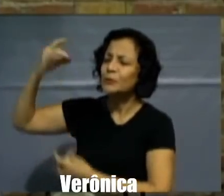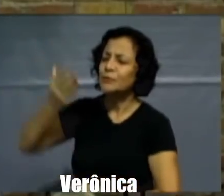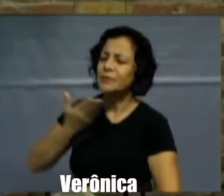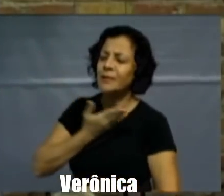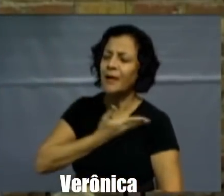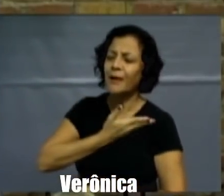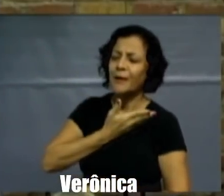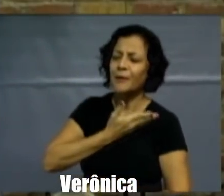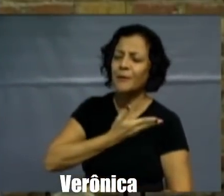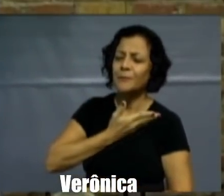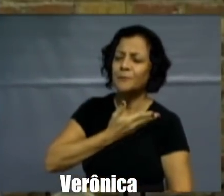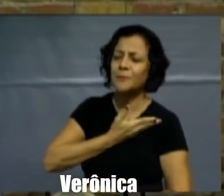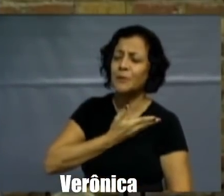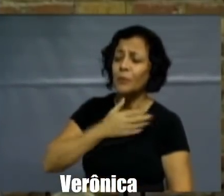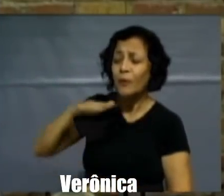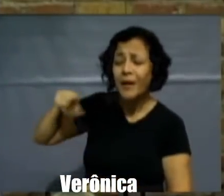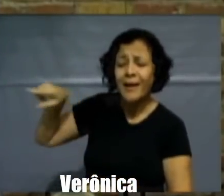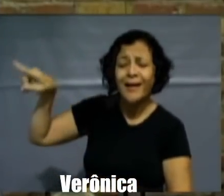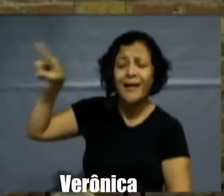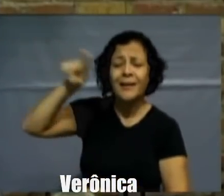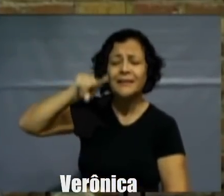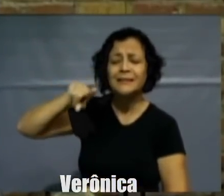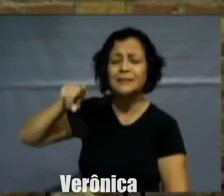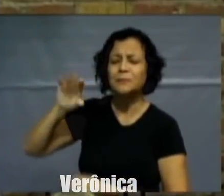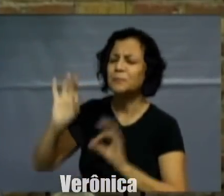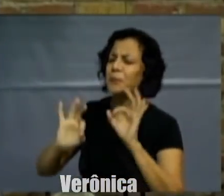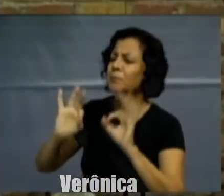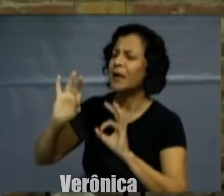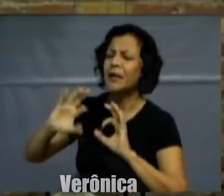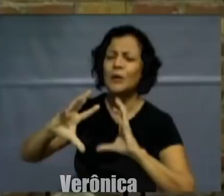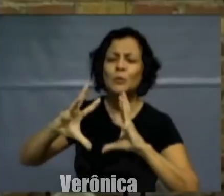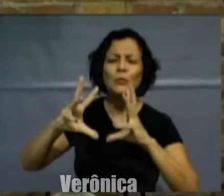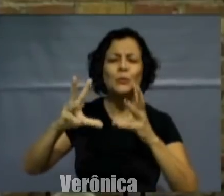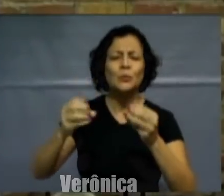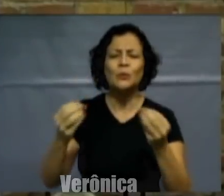que prepararam tudo para que tivéssemos uma noite agradável,